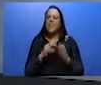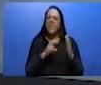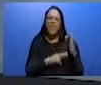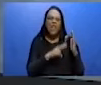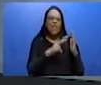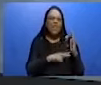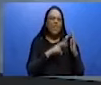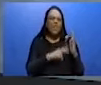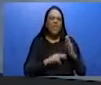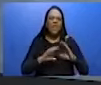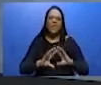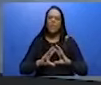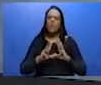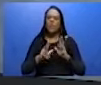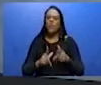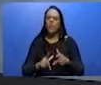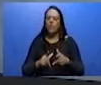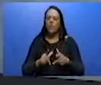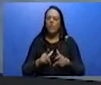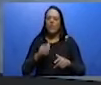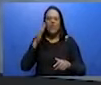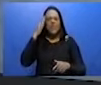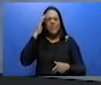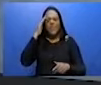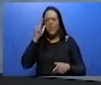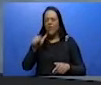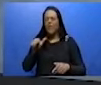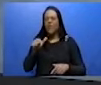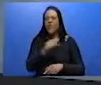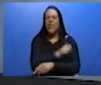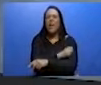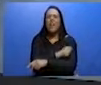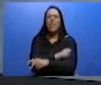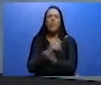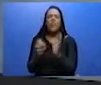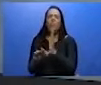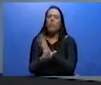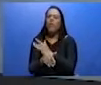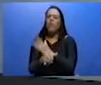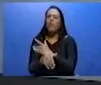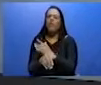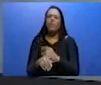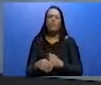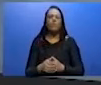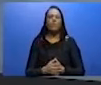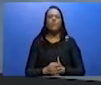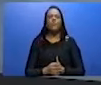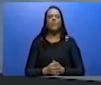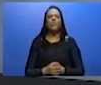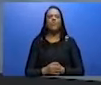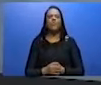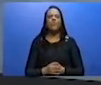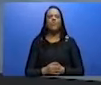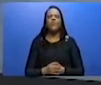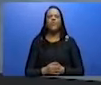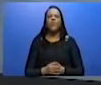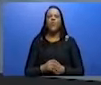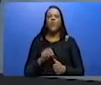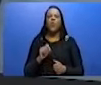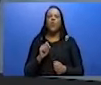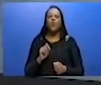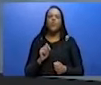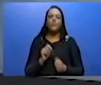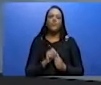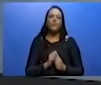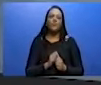não entende o que eu estou falando, não sabe nem onde eu estou. Leitura. Pessoal, deixa eu frisar aqui sobre a leitura.